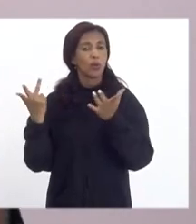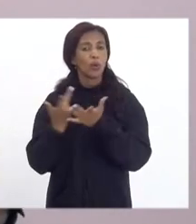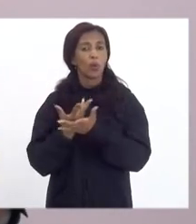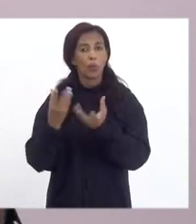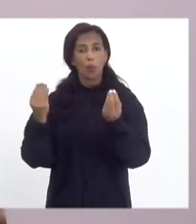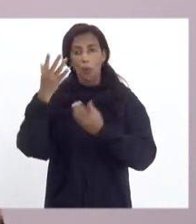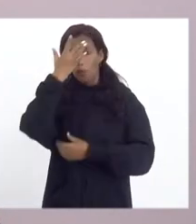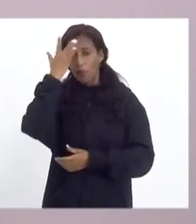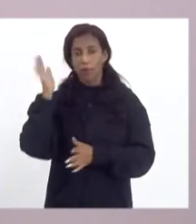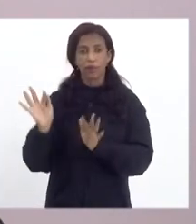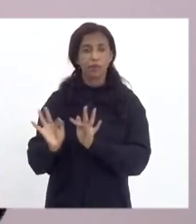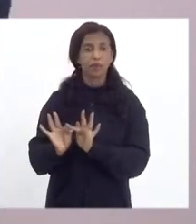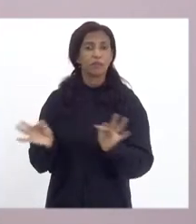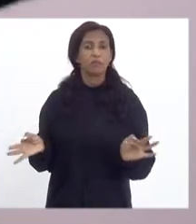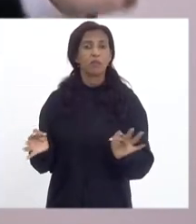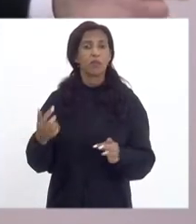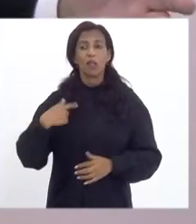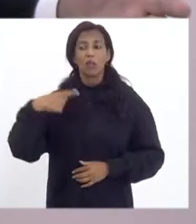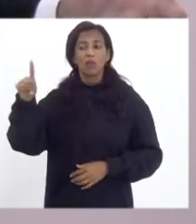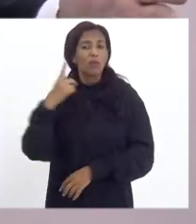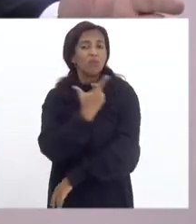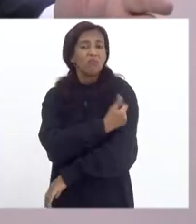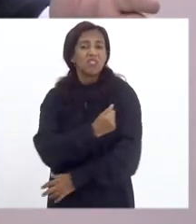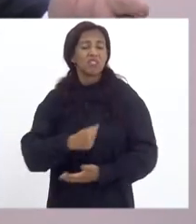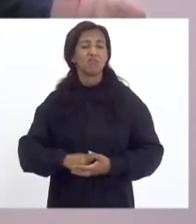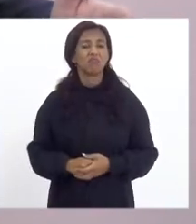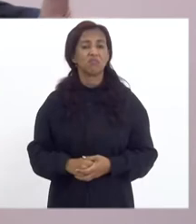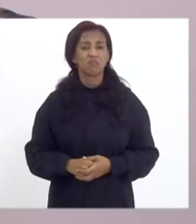muitas pessoas simplesmente não foram se vacinar.